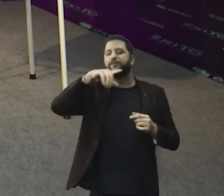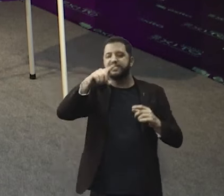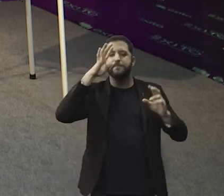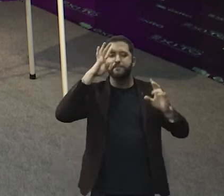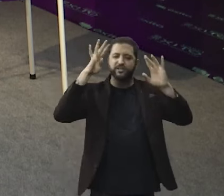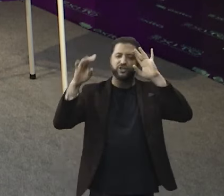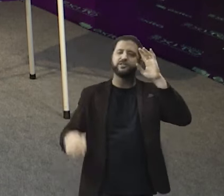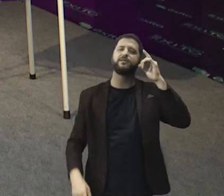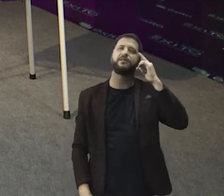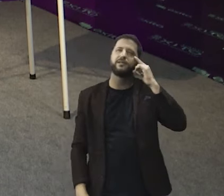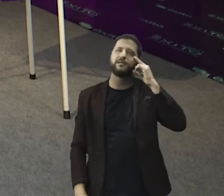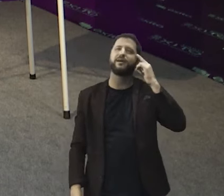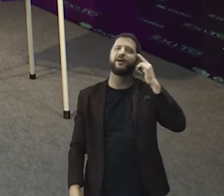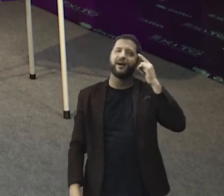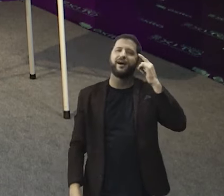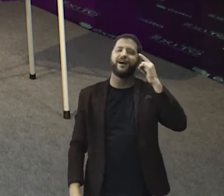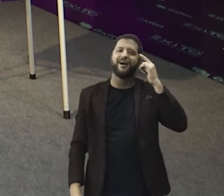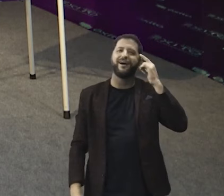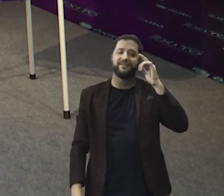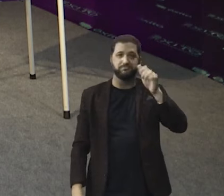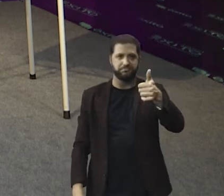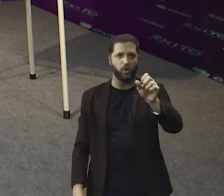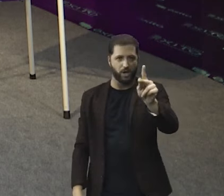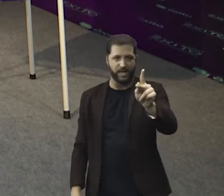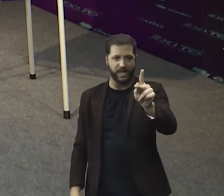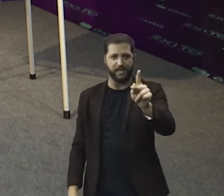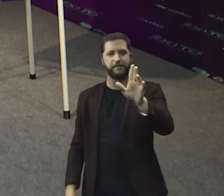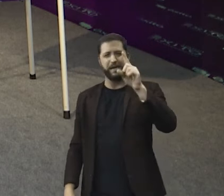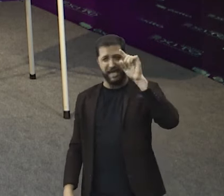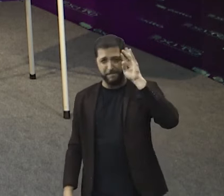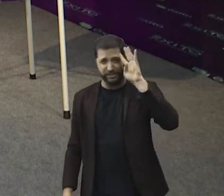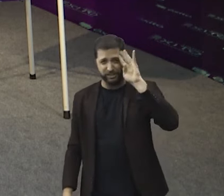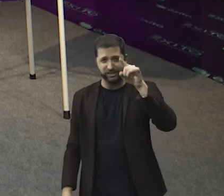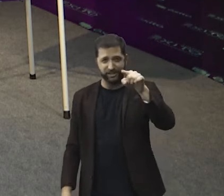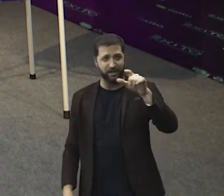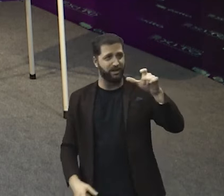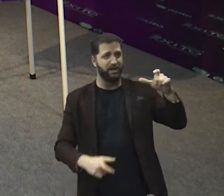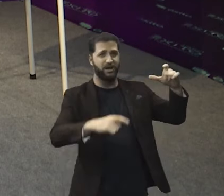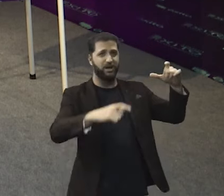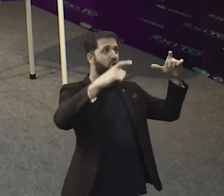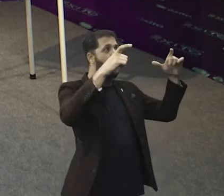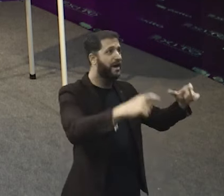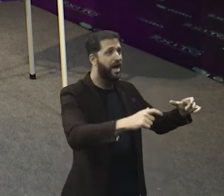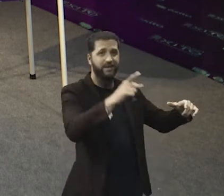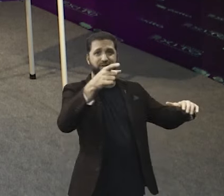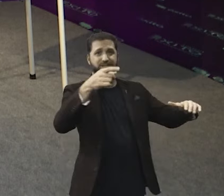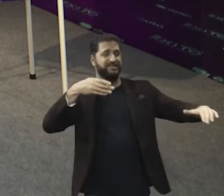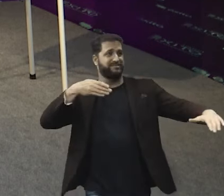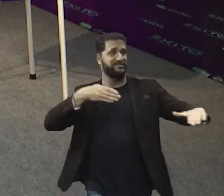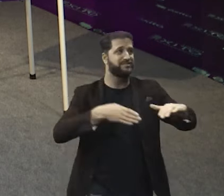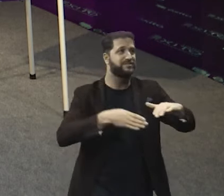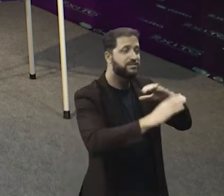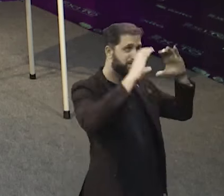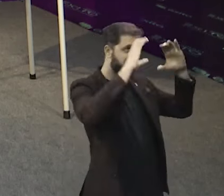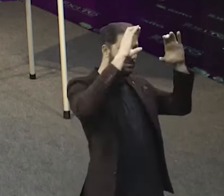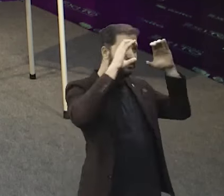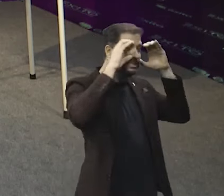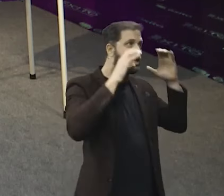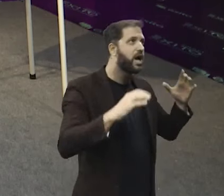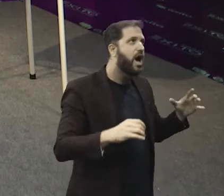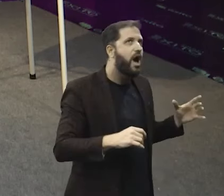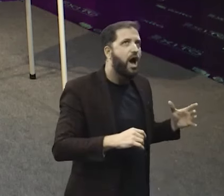para esse lugar agora imagine você indo para esse lugar na real com óculos Olha que poder você vai que